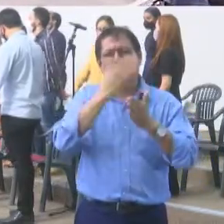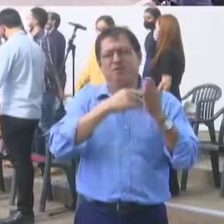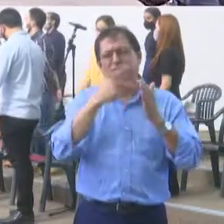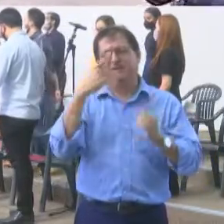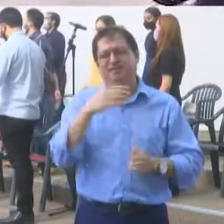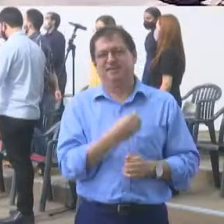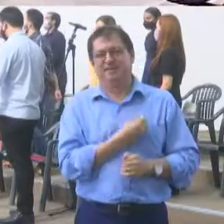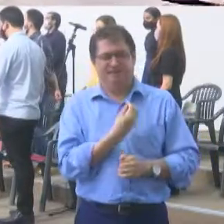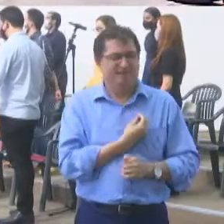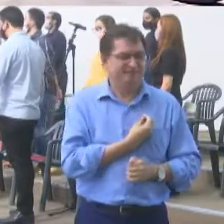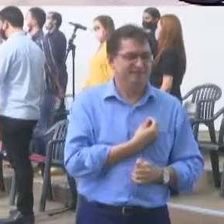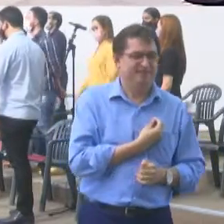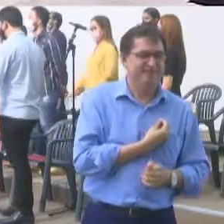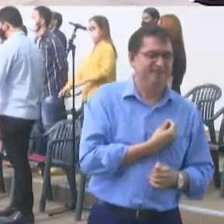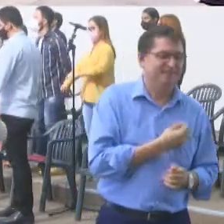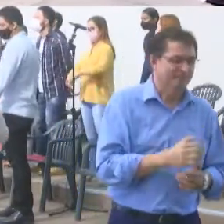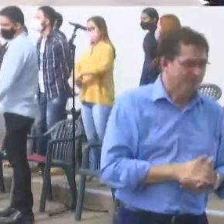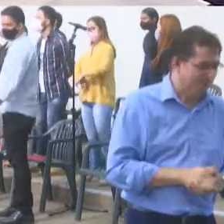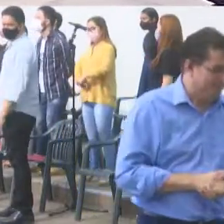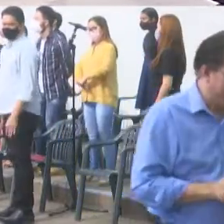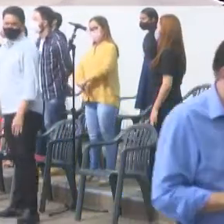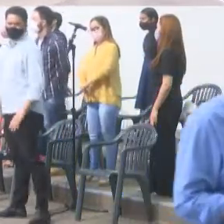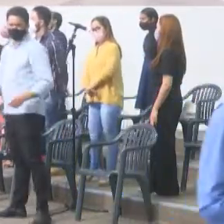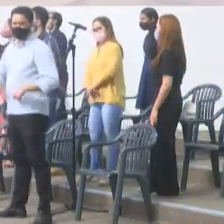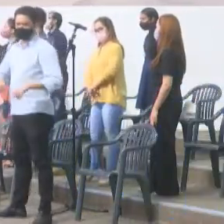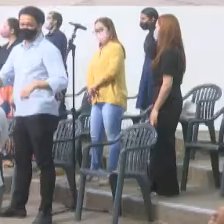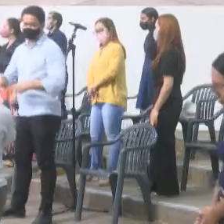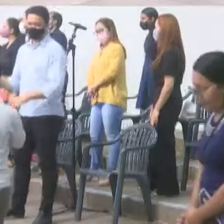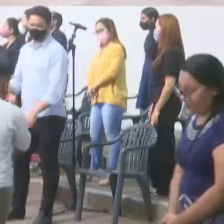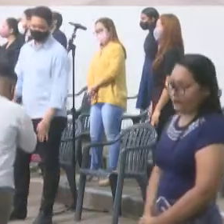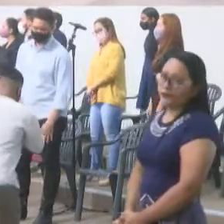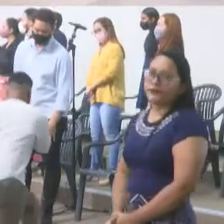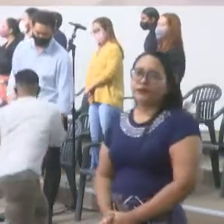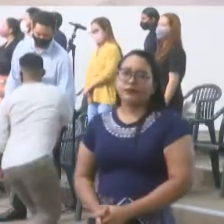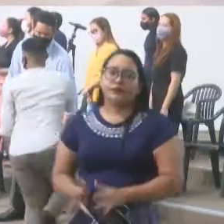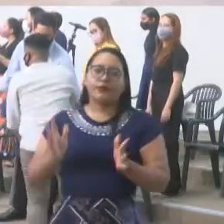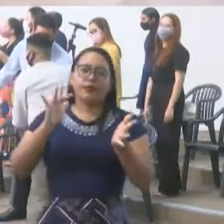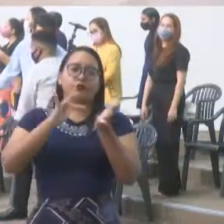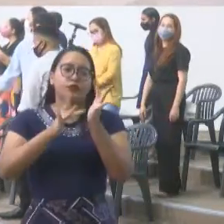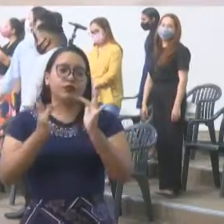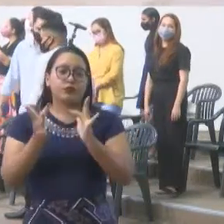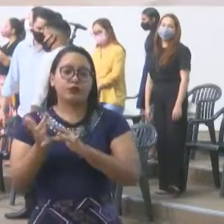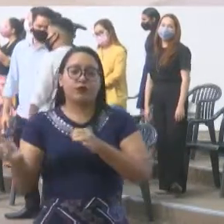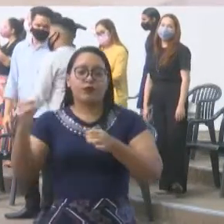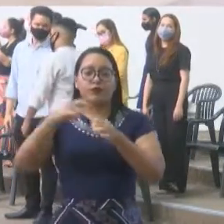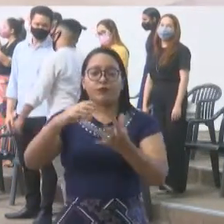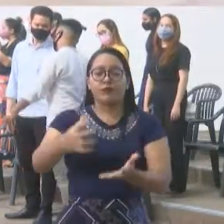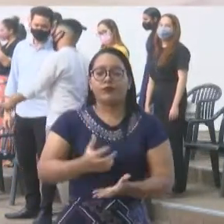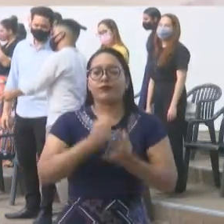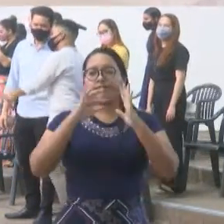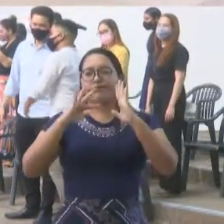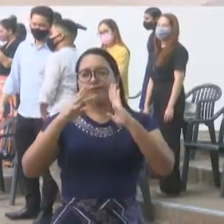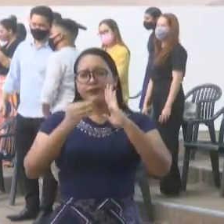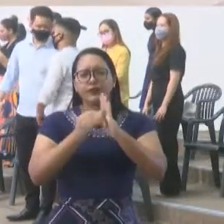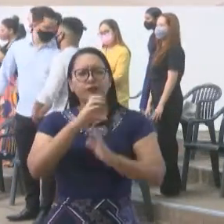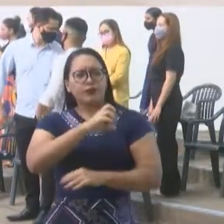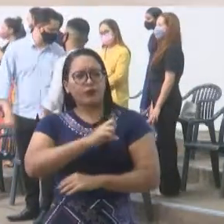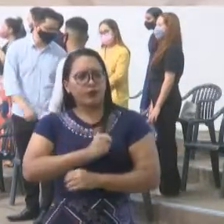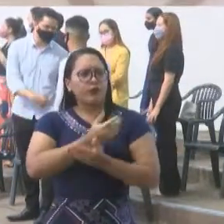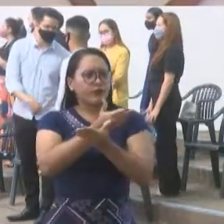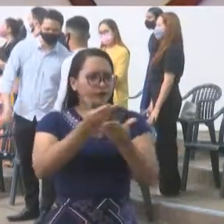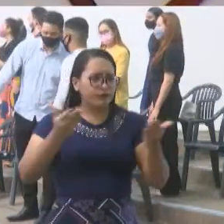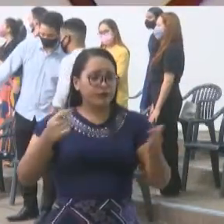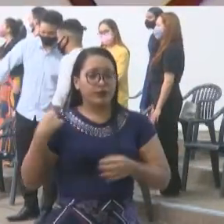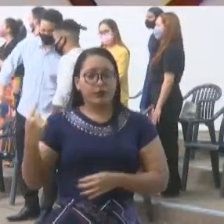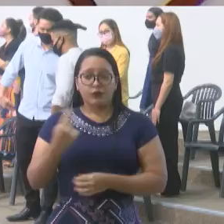você, subiu aos céus por você e vai voltar para buscar a sua igreja por amor a você, para que onde ele esteja, nós estejamos